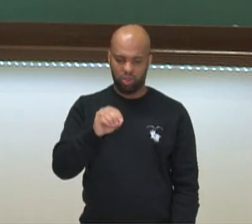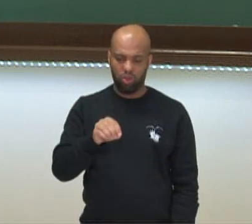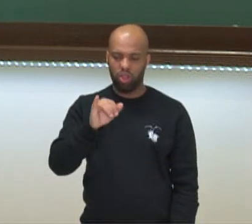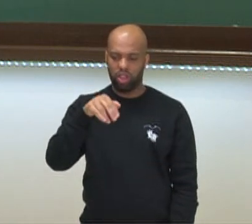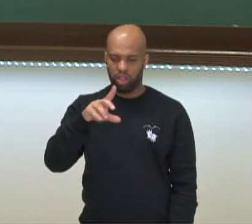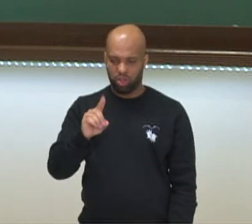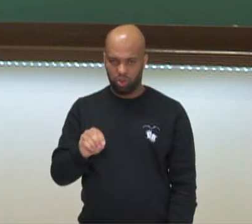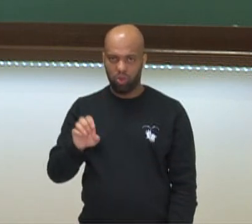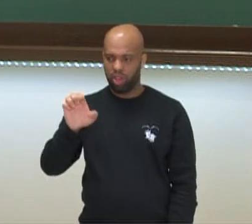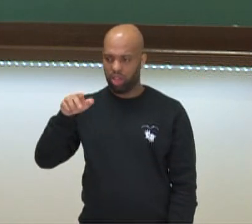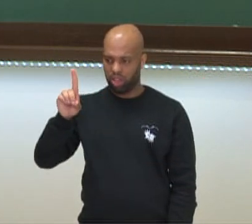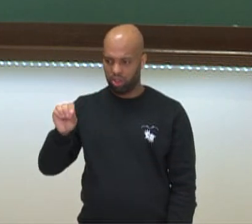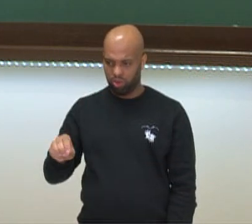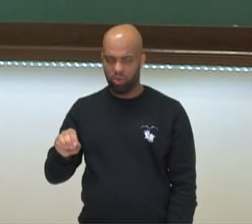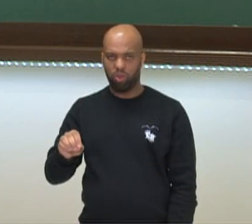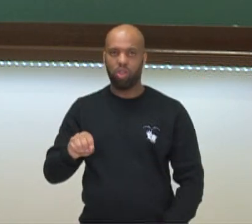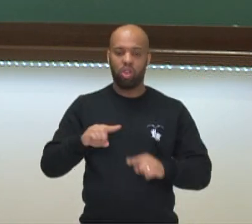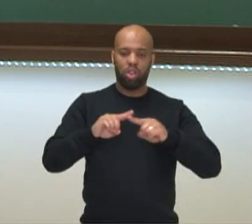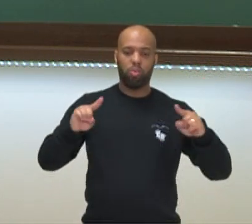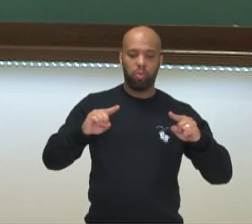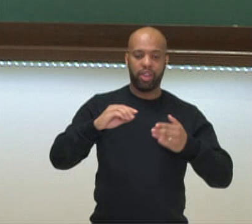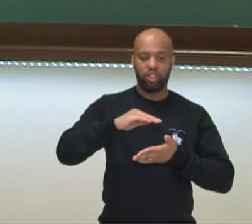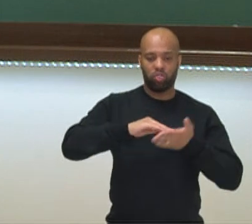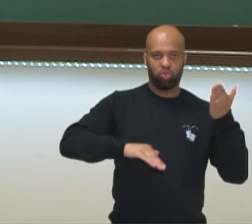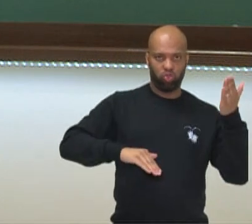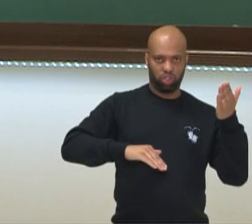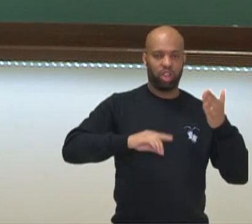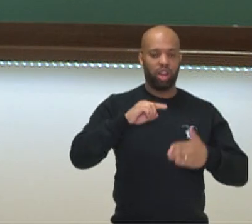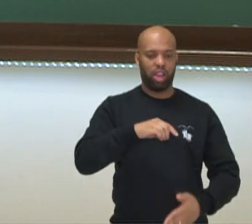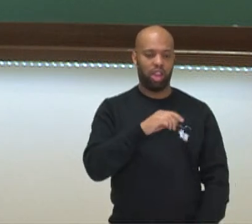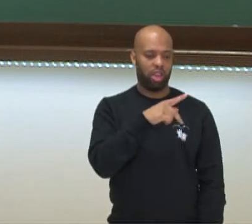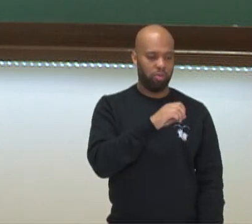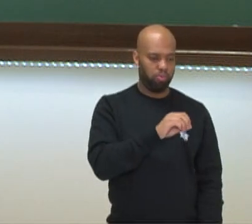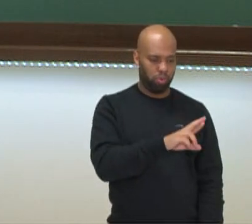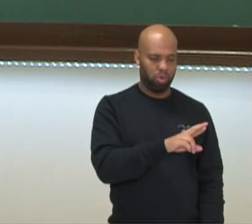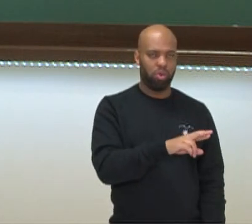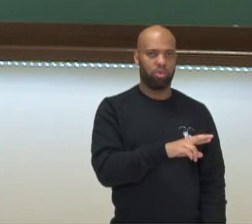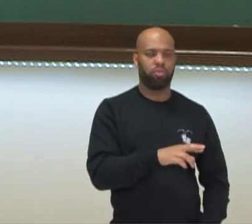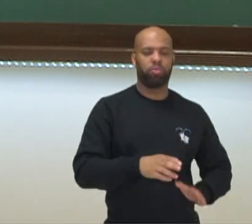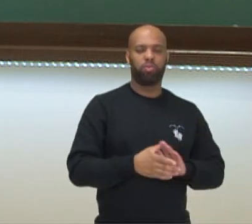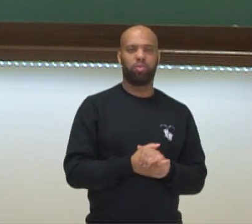ou indo, com exceção do verbo pôr e suas derivadas, né? Que terminam